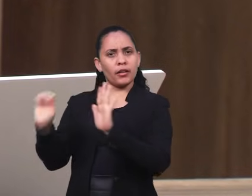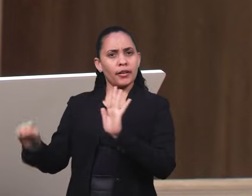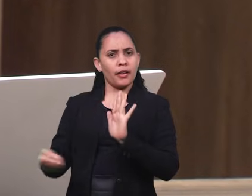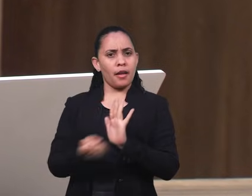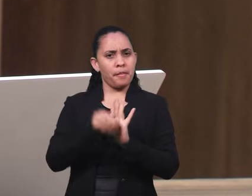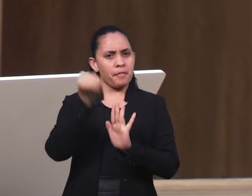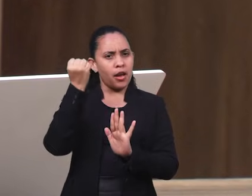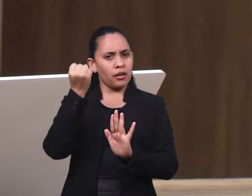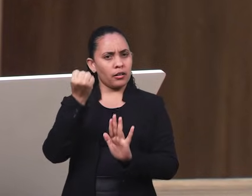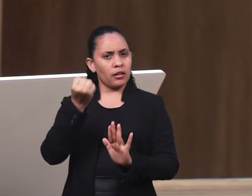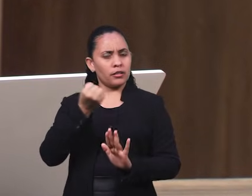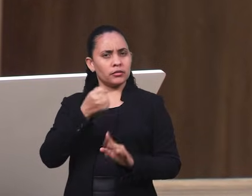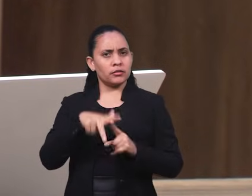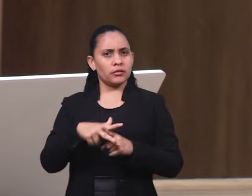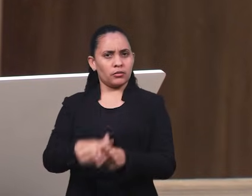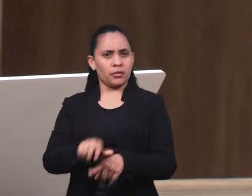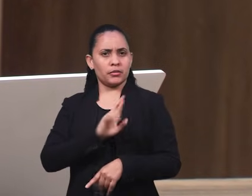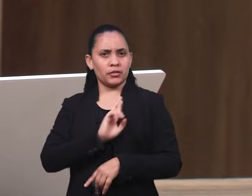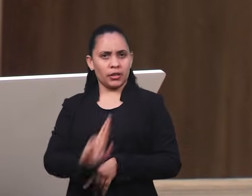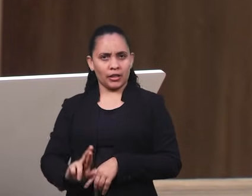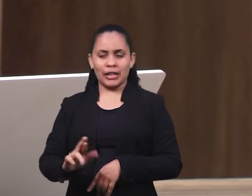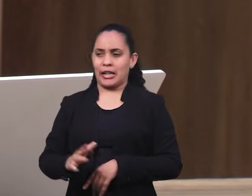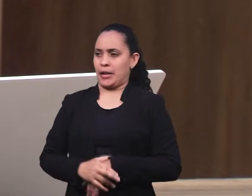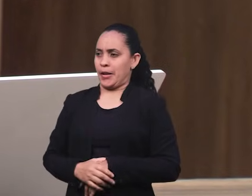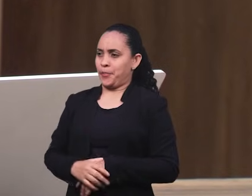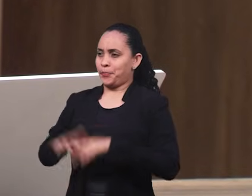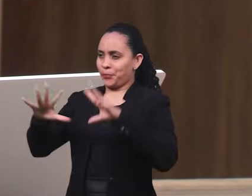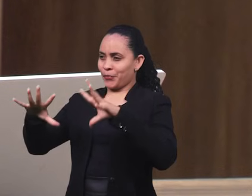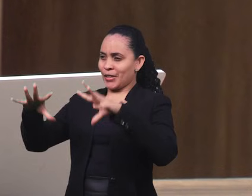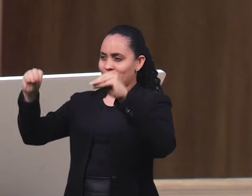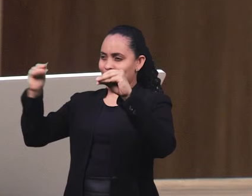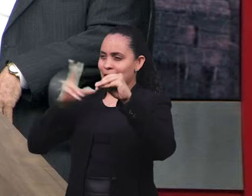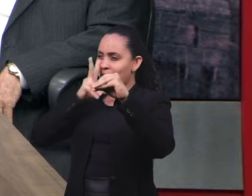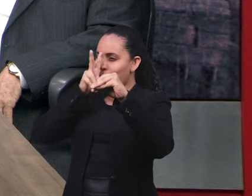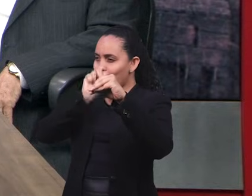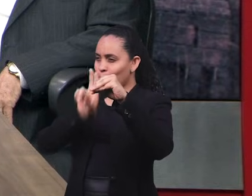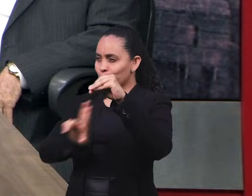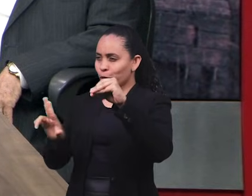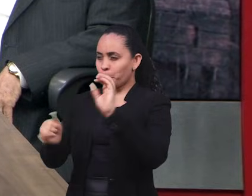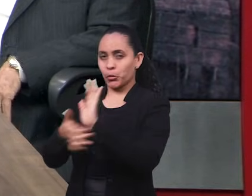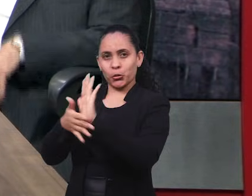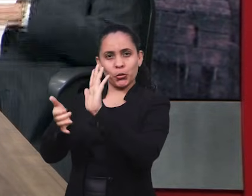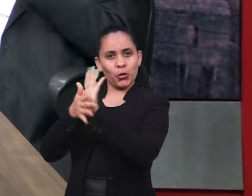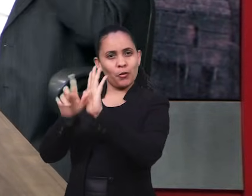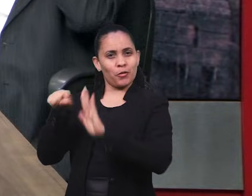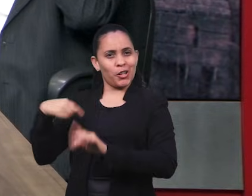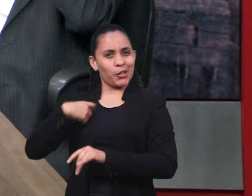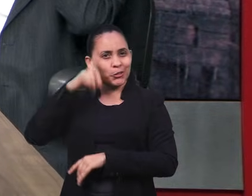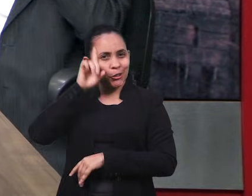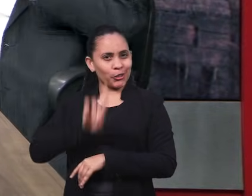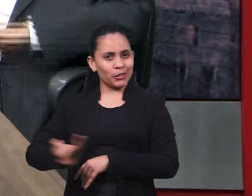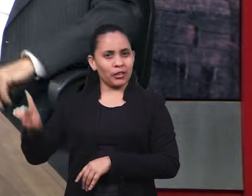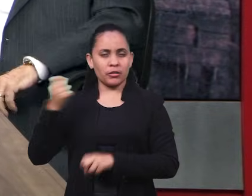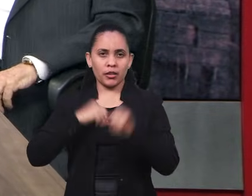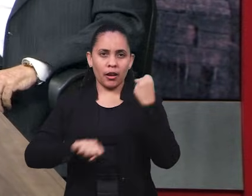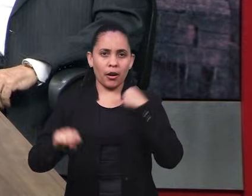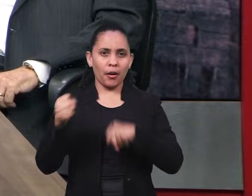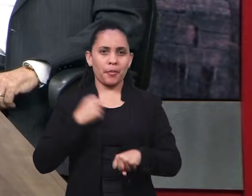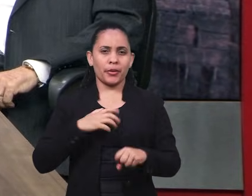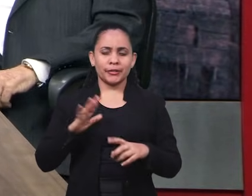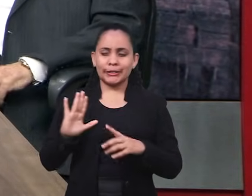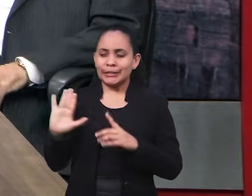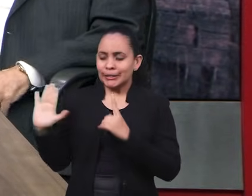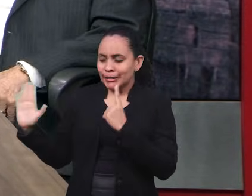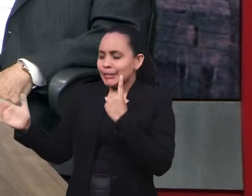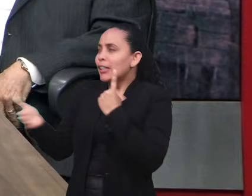que é a marca da reforma protestante, né? Castelo Forte. Castelo Forte é o nosso Deus. Ele fala no Salmo 46